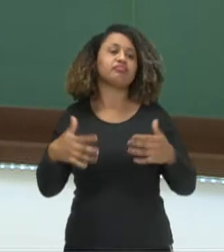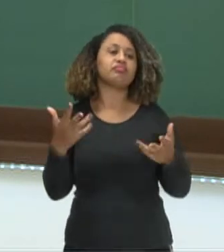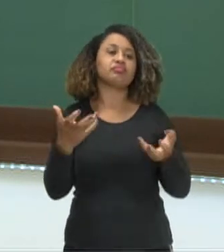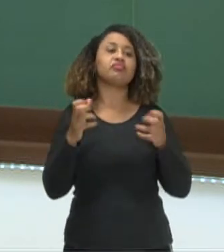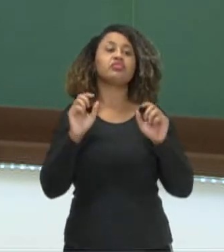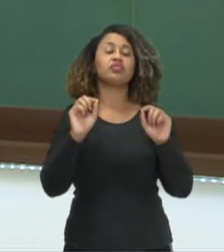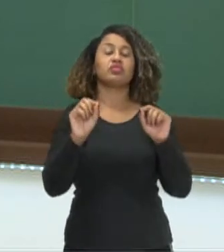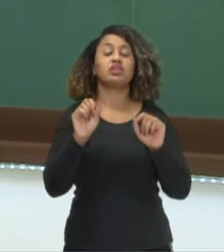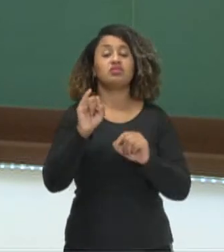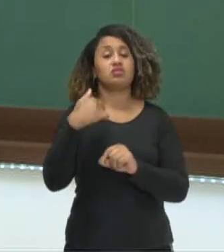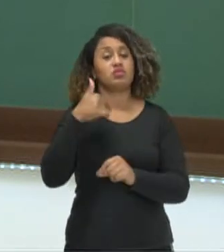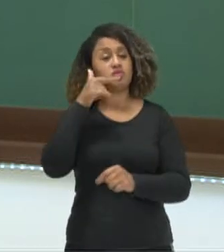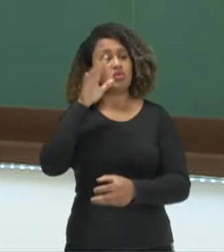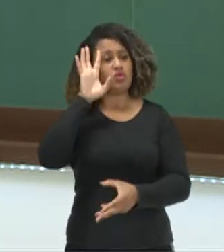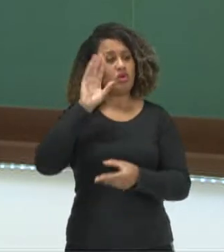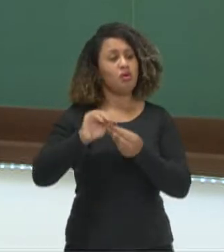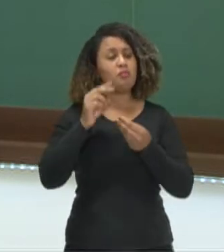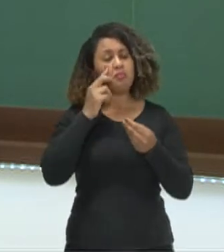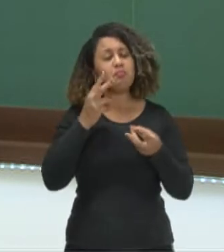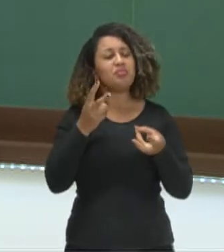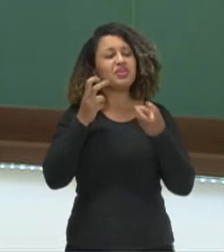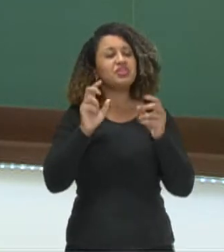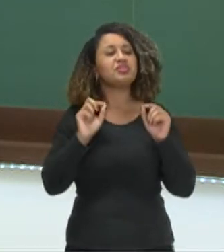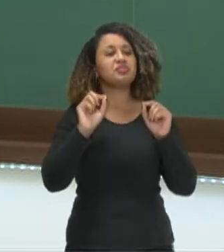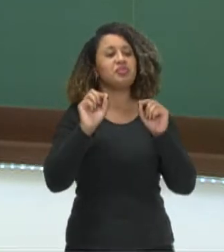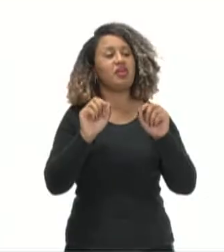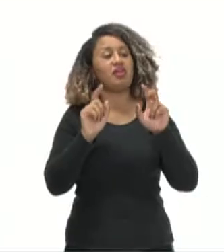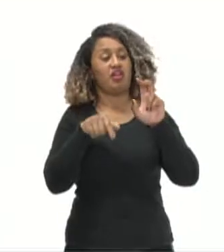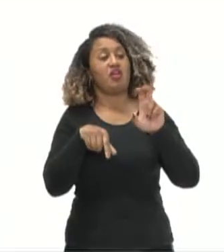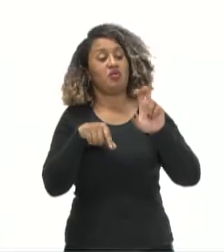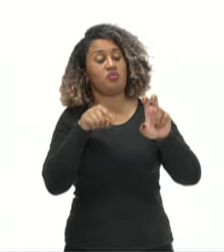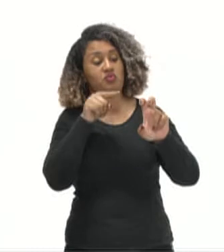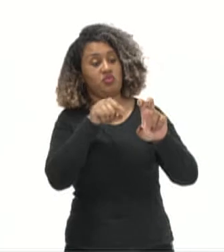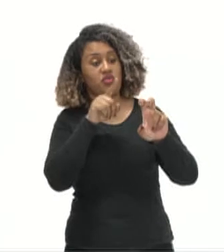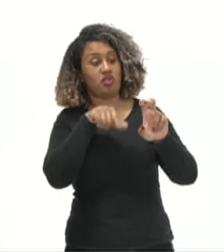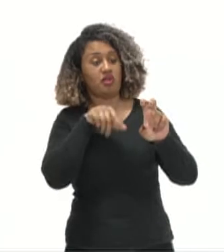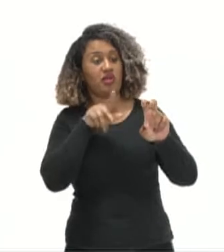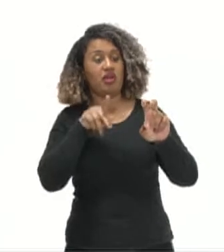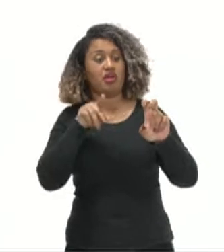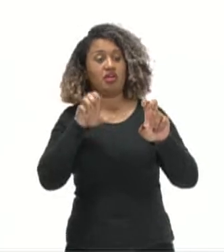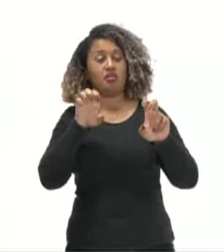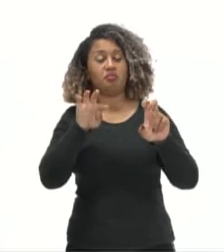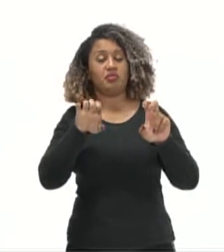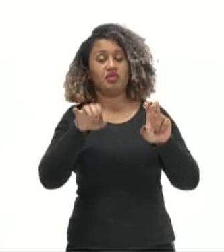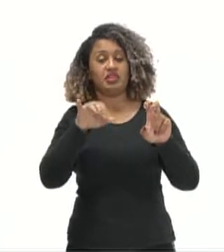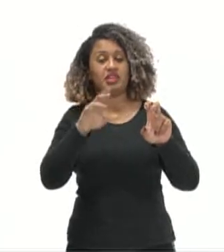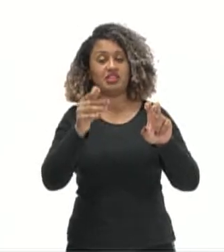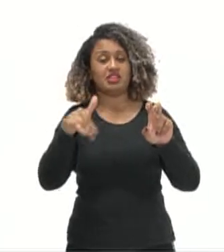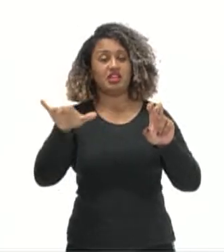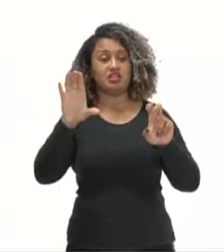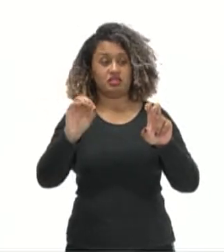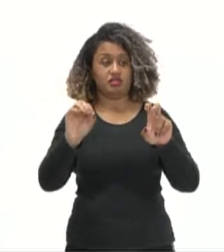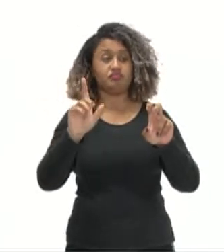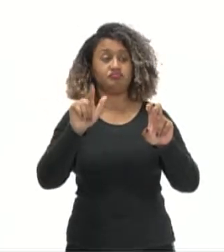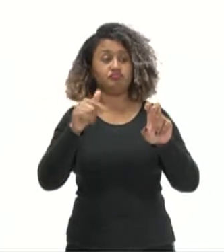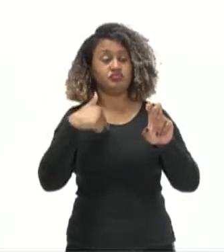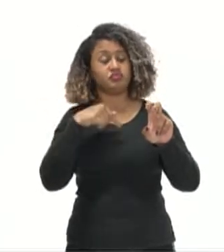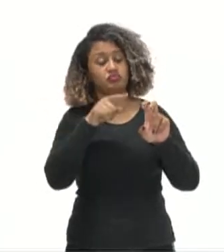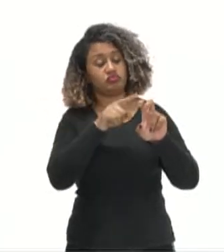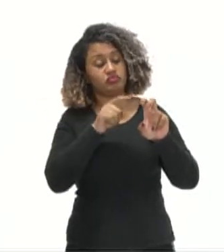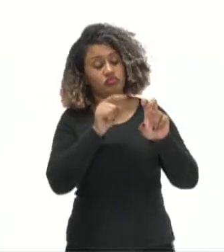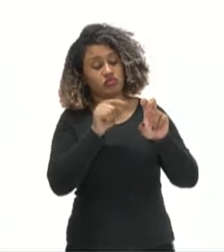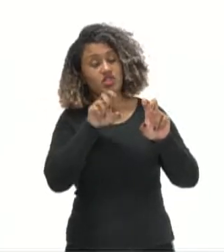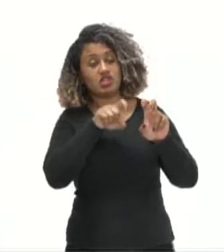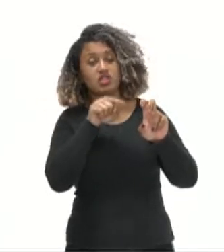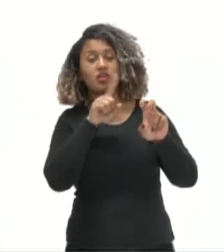se você compreendeu isso, dá uma olhada. O 5, nós chamamos ele de potenciação. Esse 5